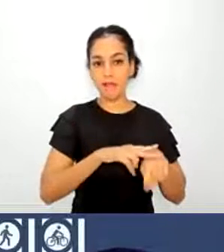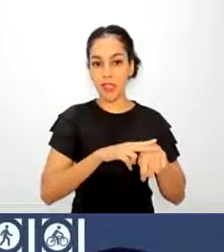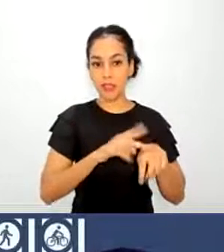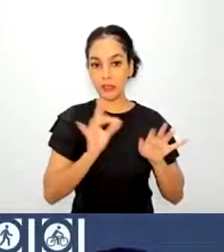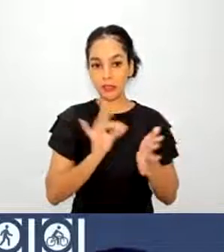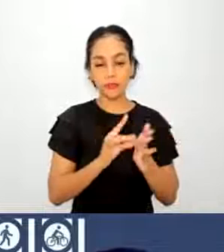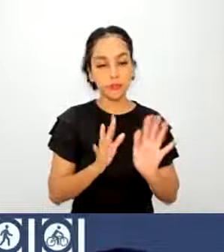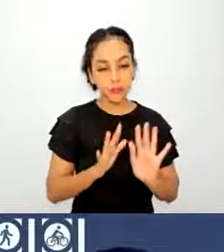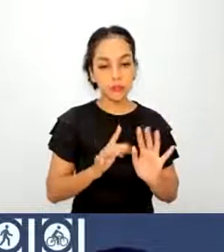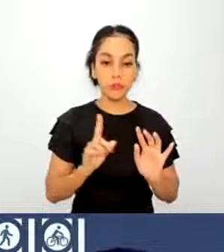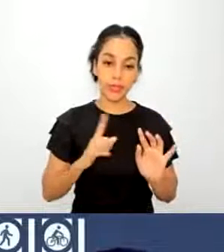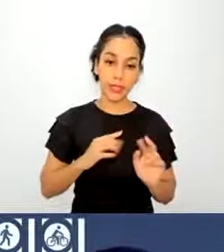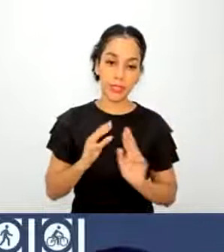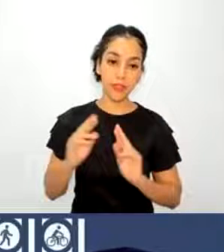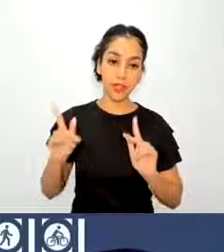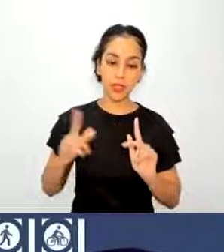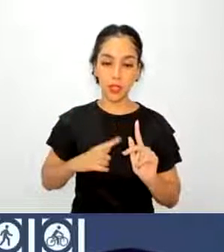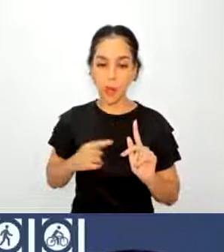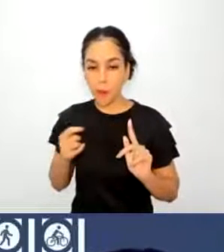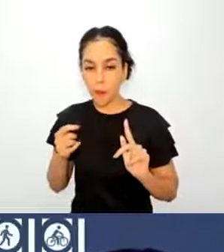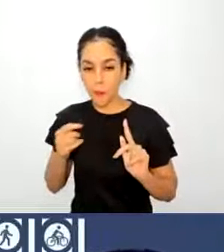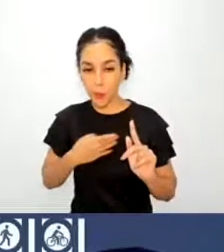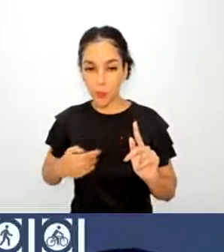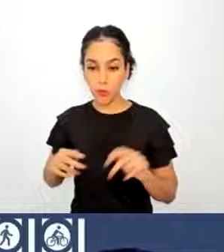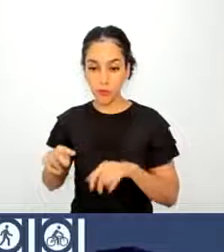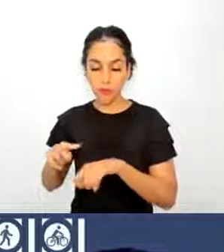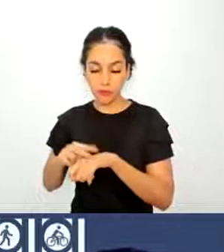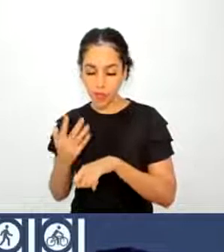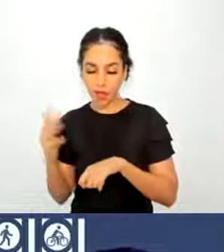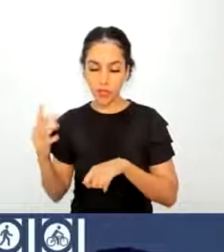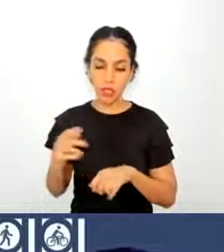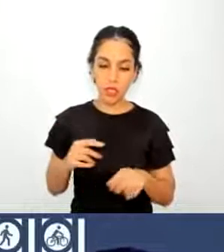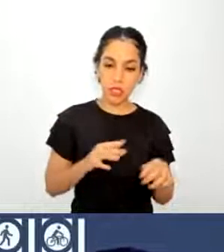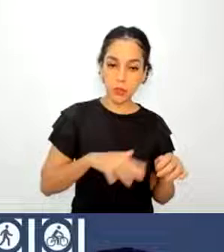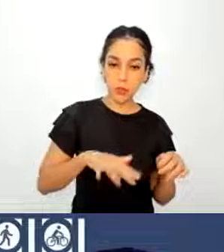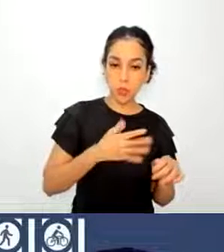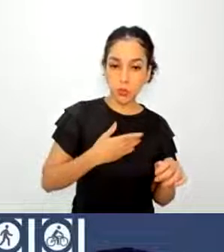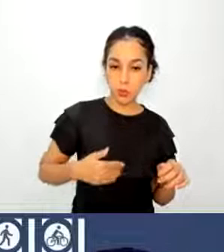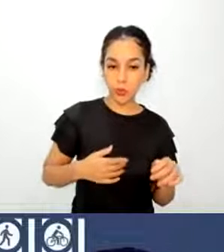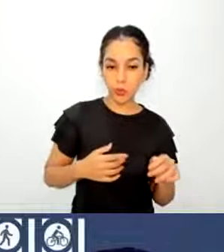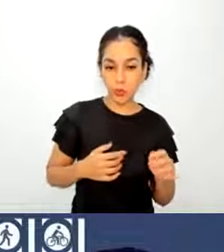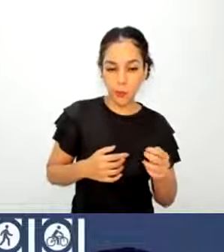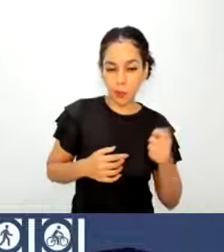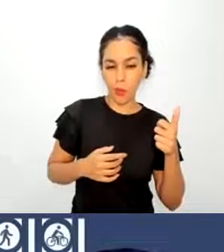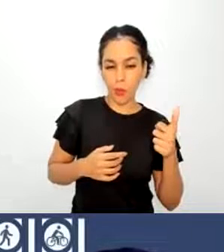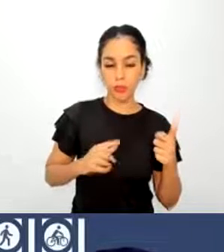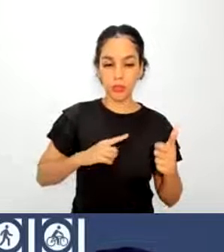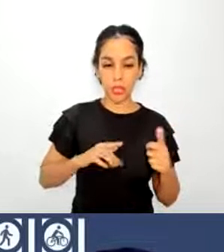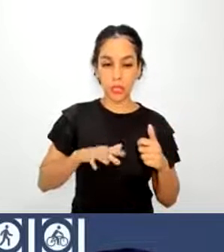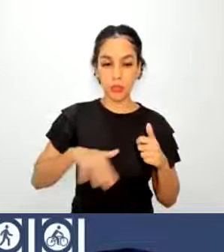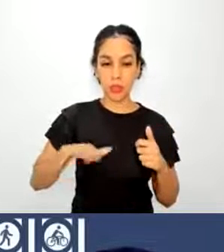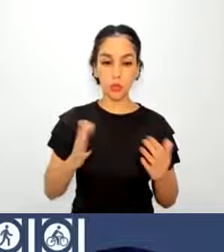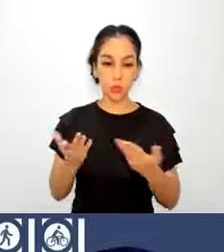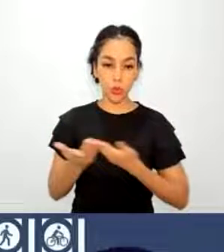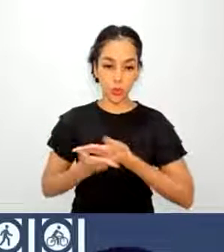você pode ter espaço público verde e espaço público que não seja tão verde, né? No caso, eles estão criando espaços públicos, lugares de convivência,